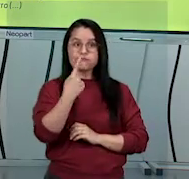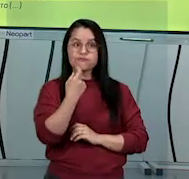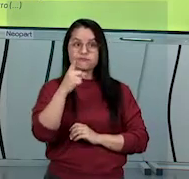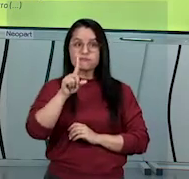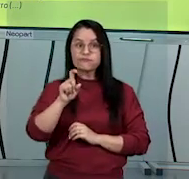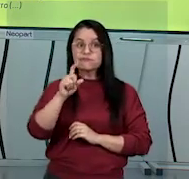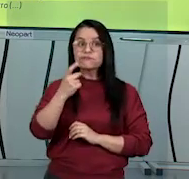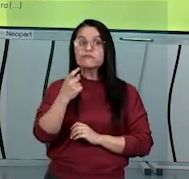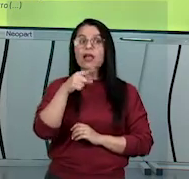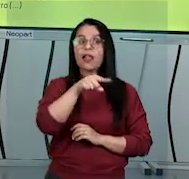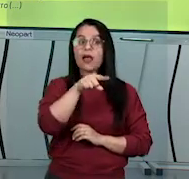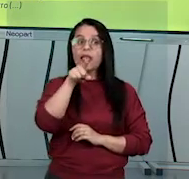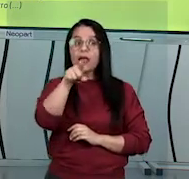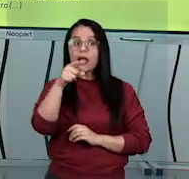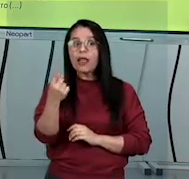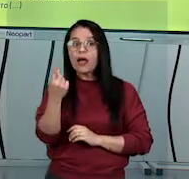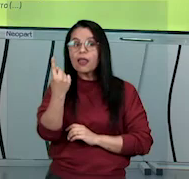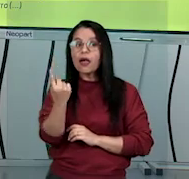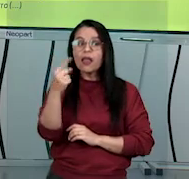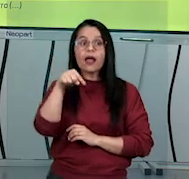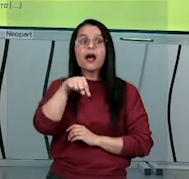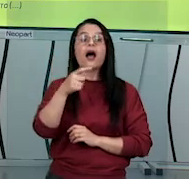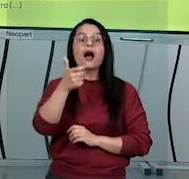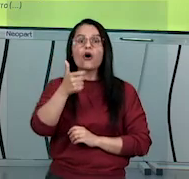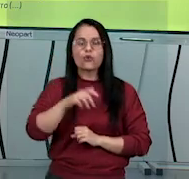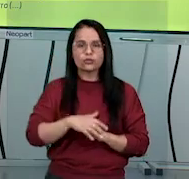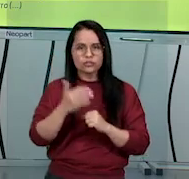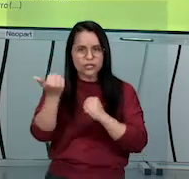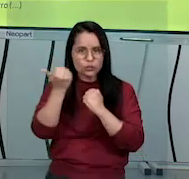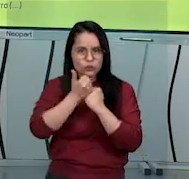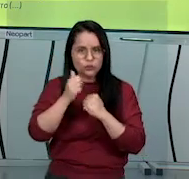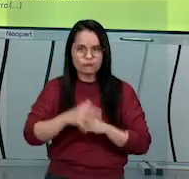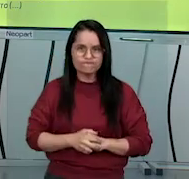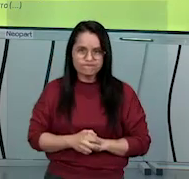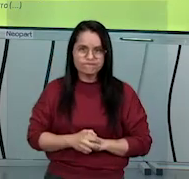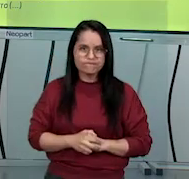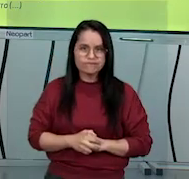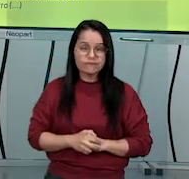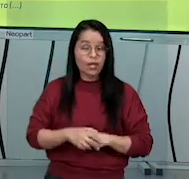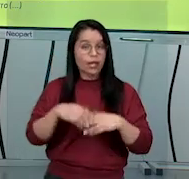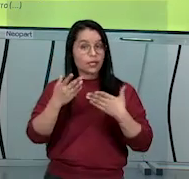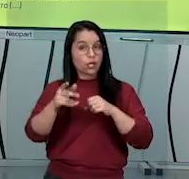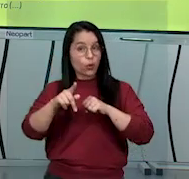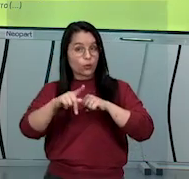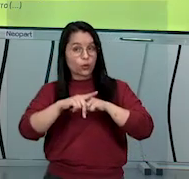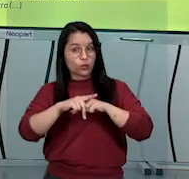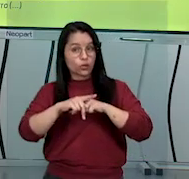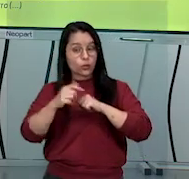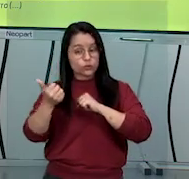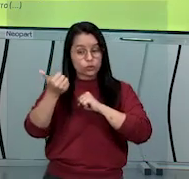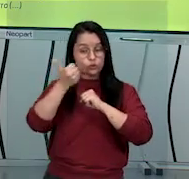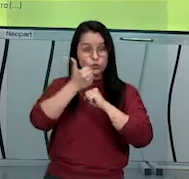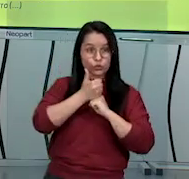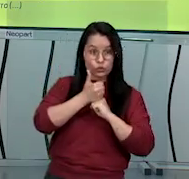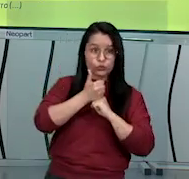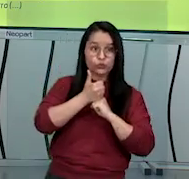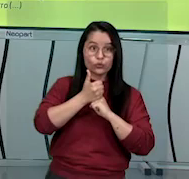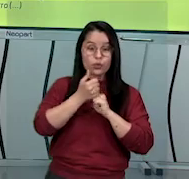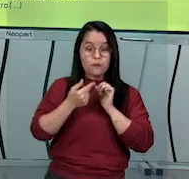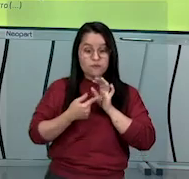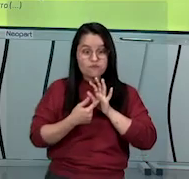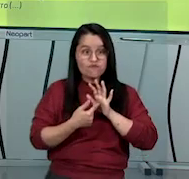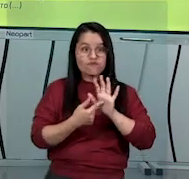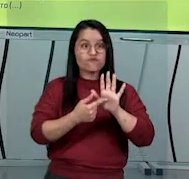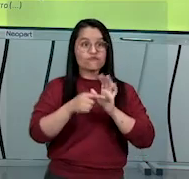está mostrando ou está substituindo, como eu disse lá no começo. O pronome substitui, o pronome